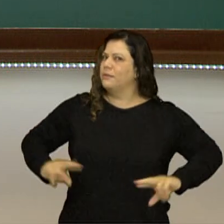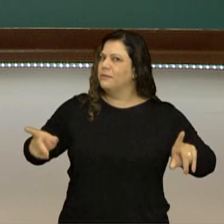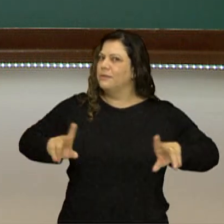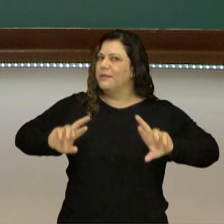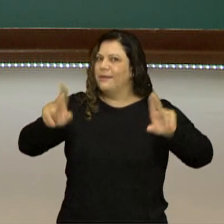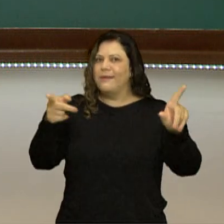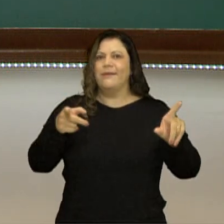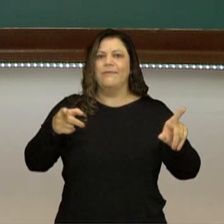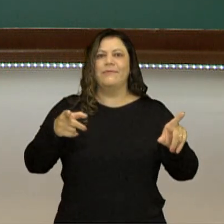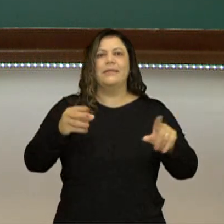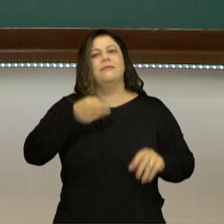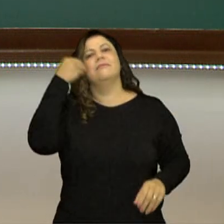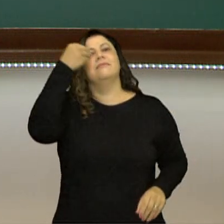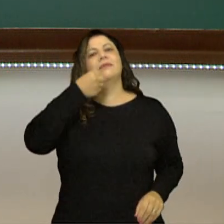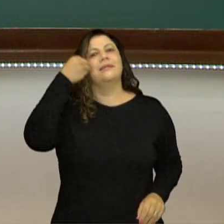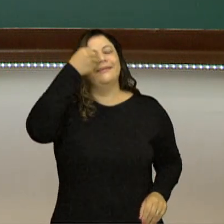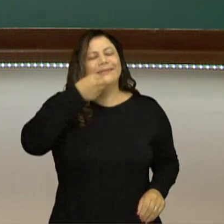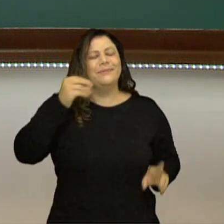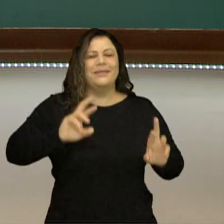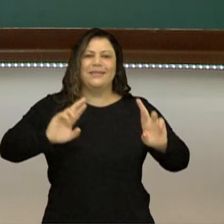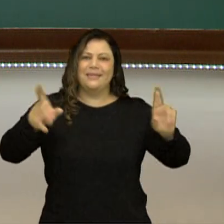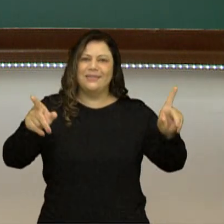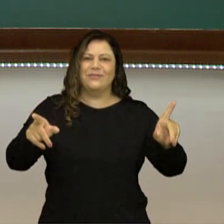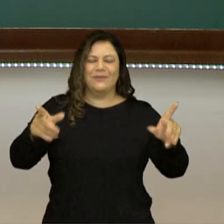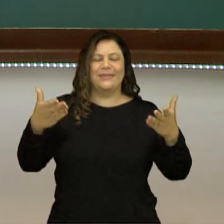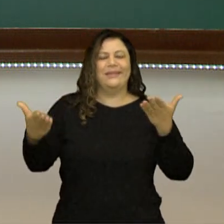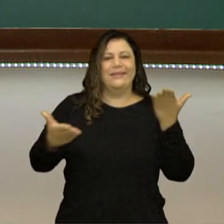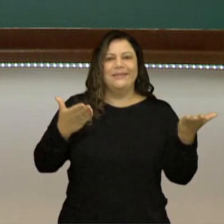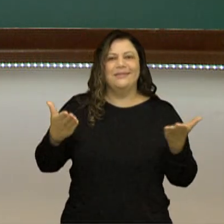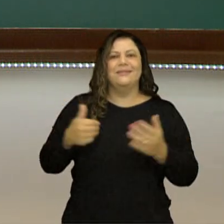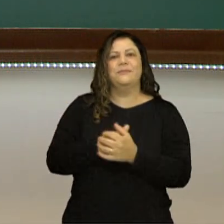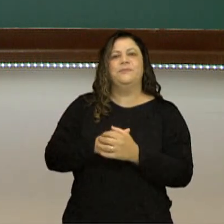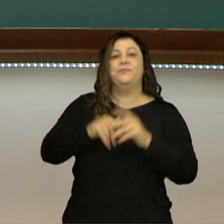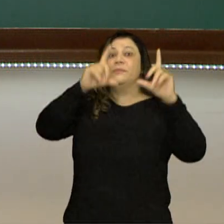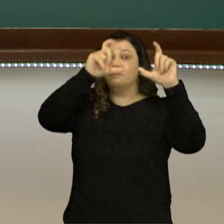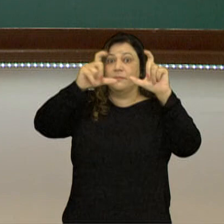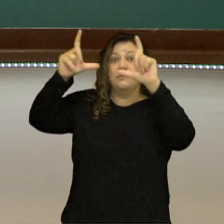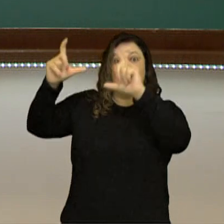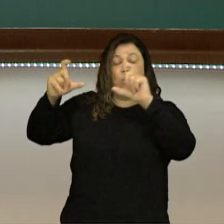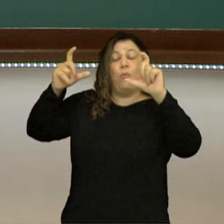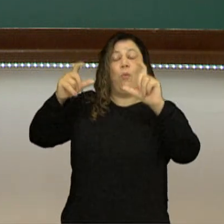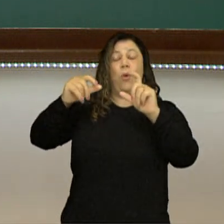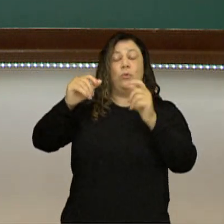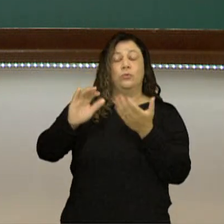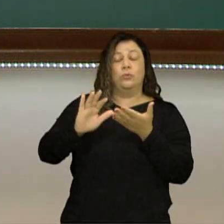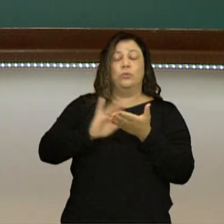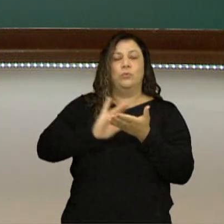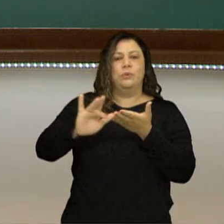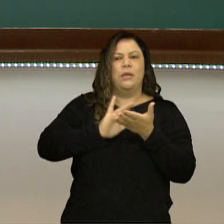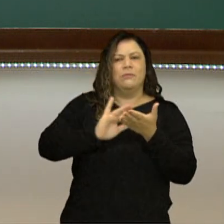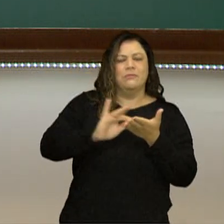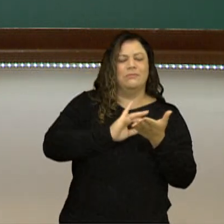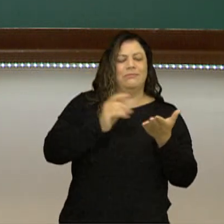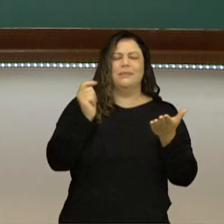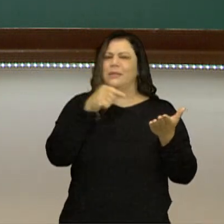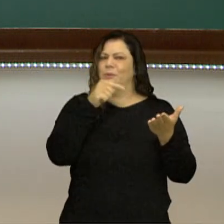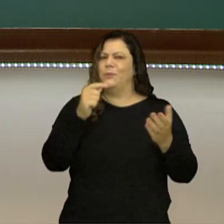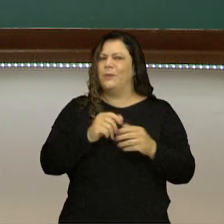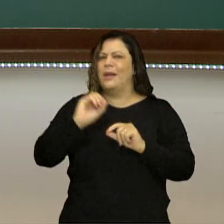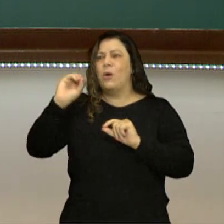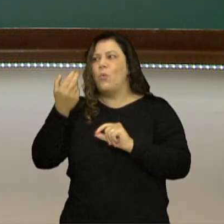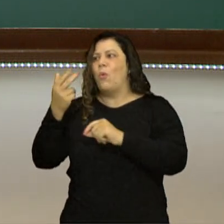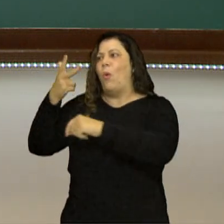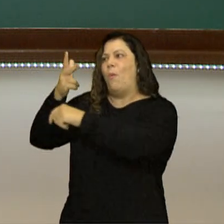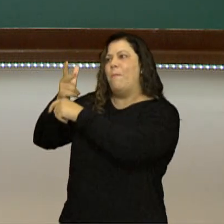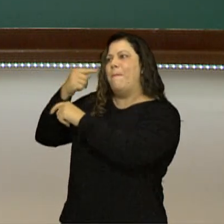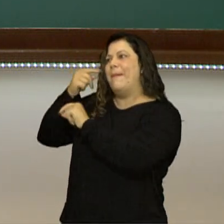diferente, a experiência é diferente entre tirar uma foto pelo seu celular e usar uma câmera analógica